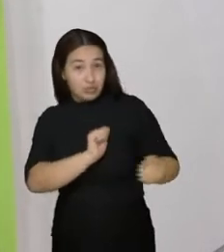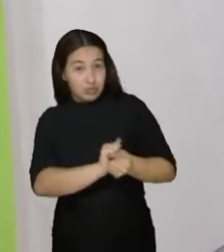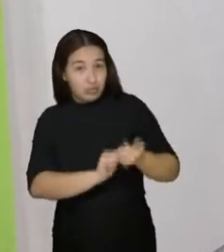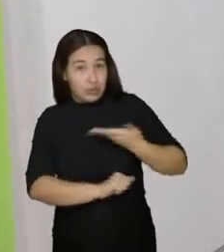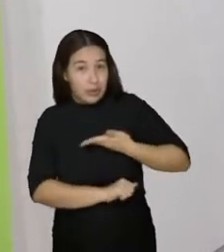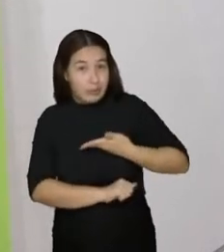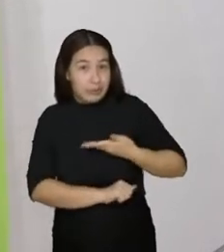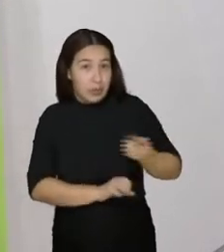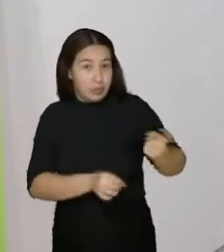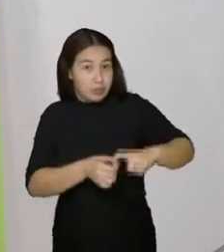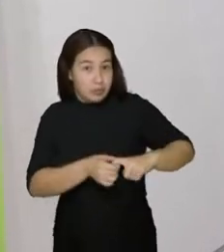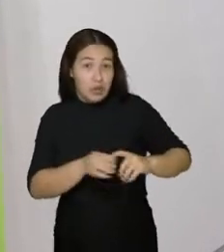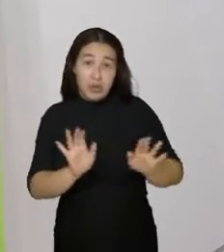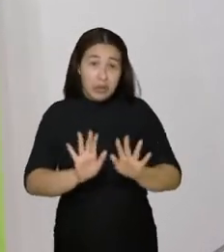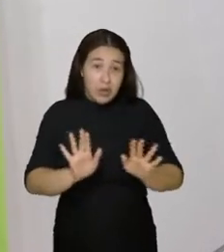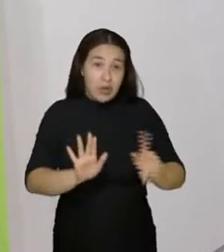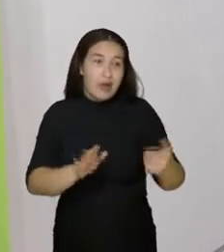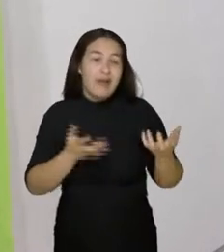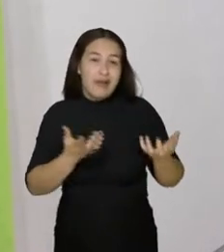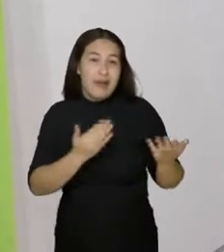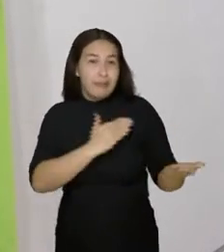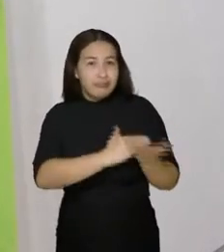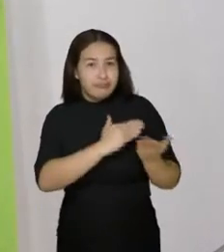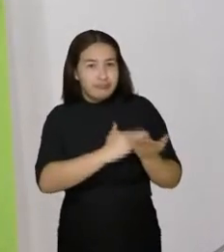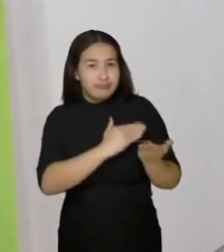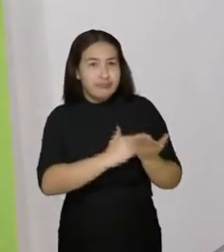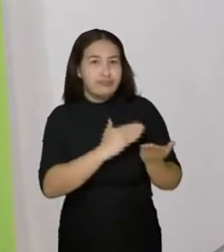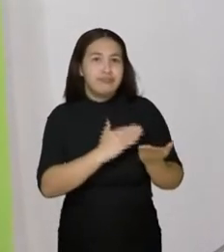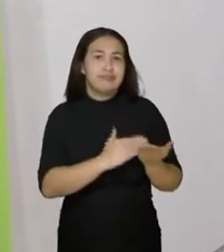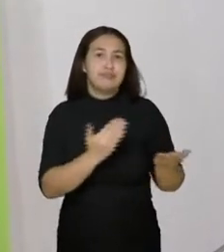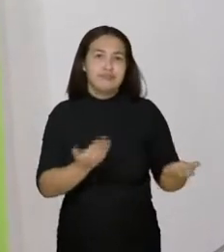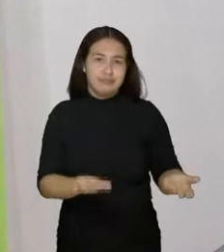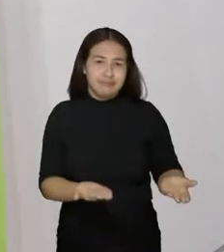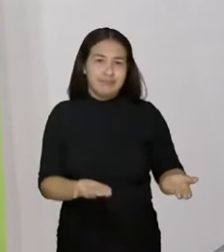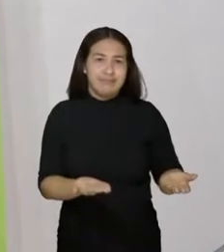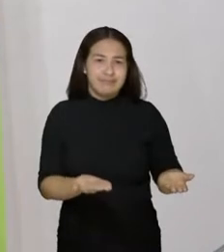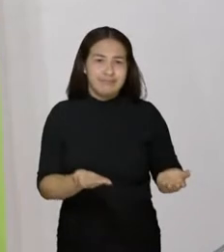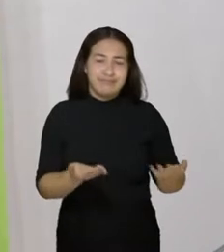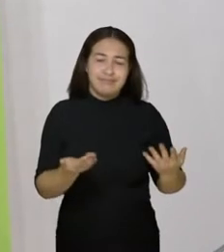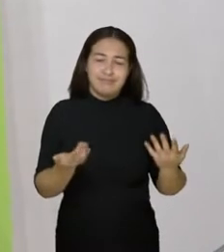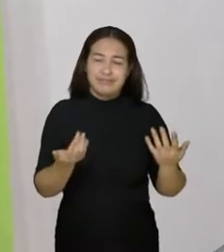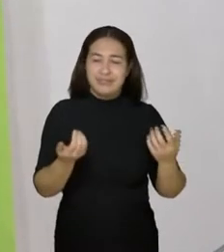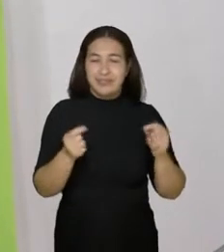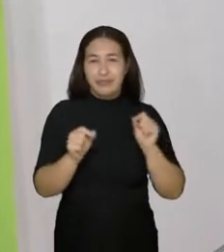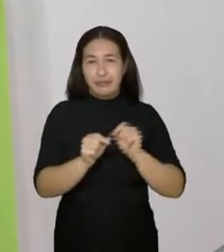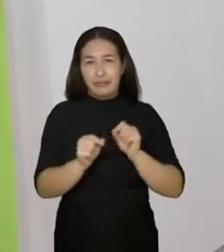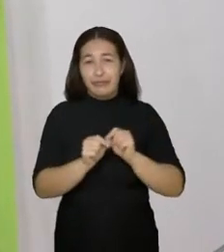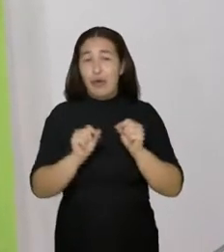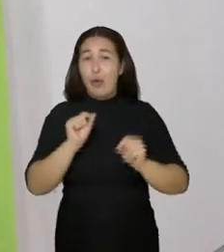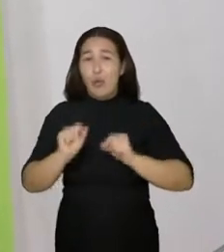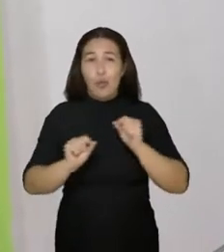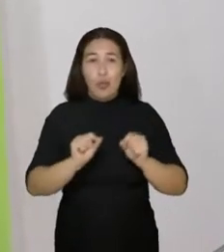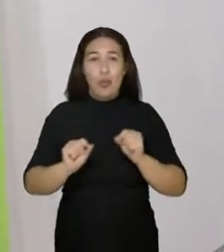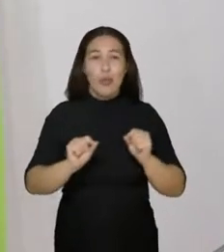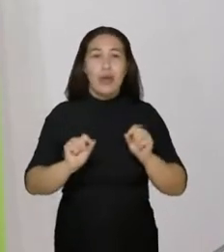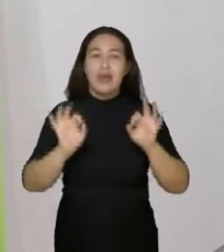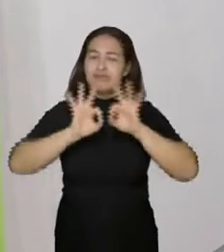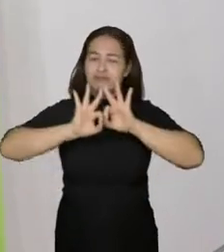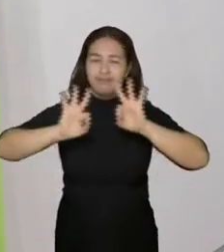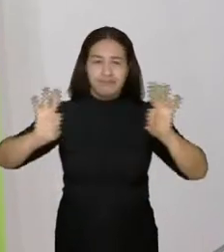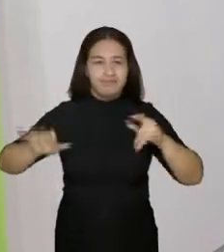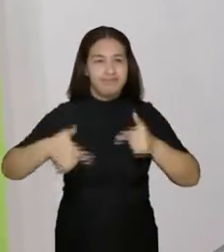coordenar a minha campanha no Estado de Santa Catarina e o fez com extrema excelência Muito obrigado